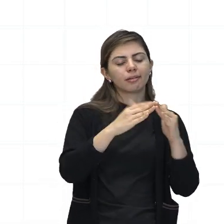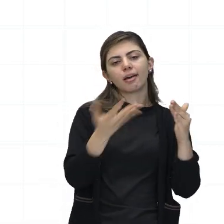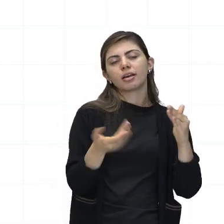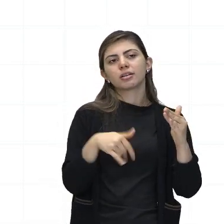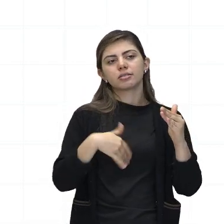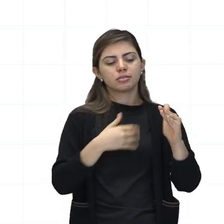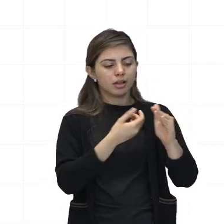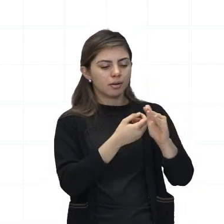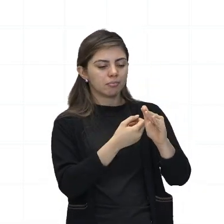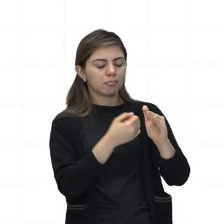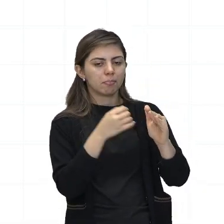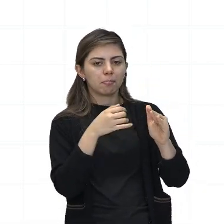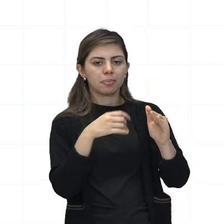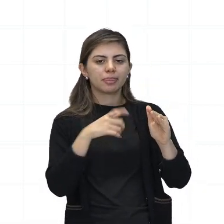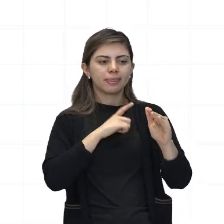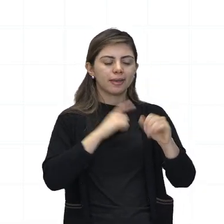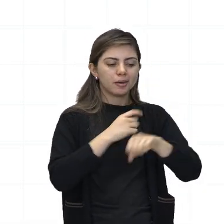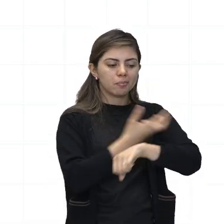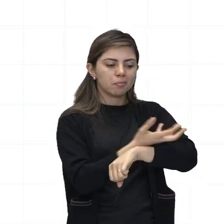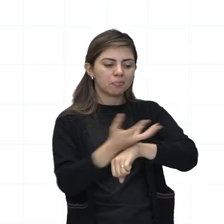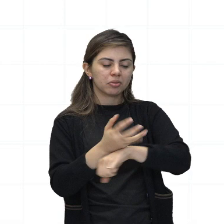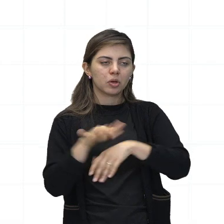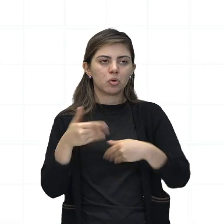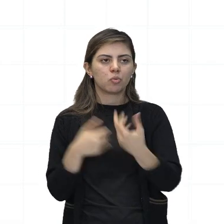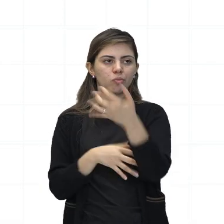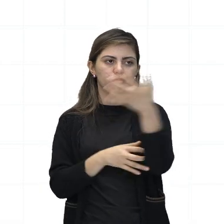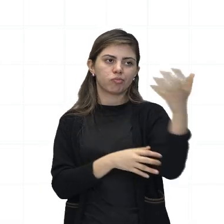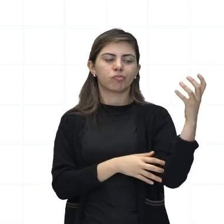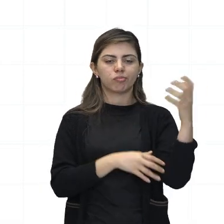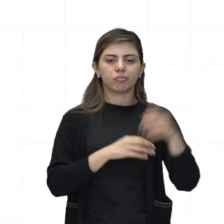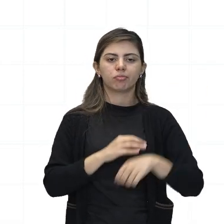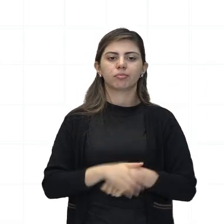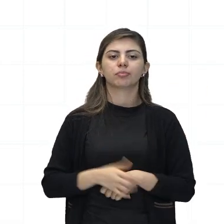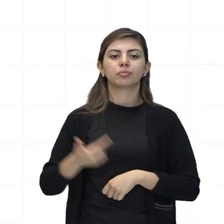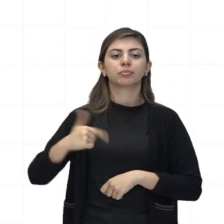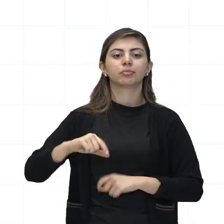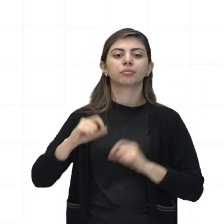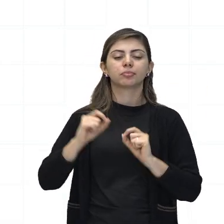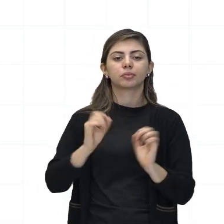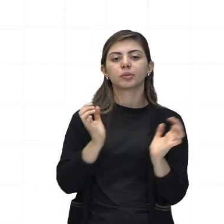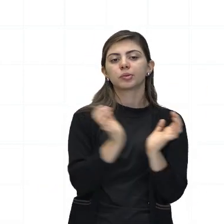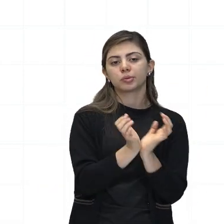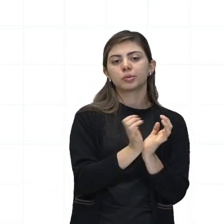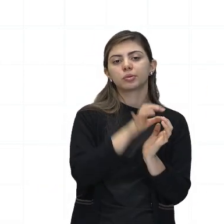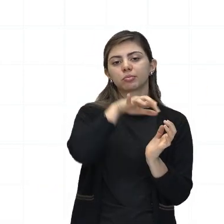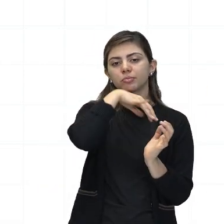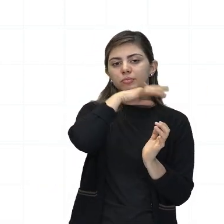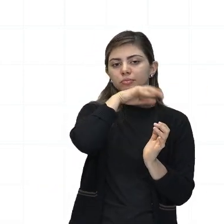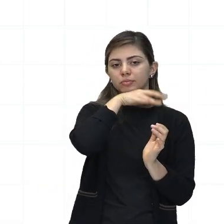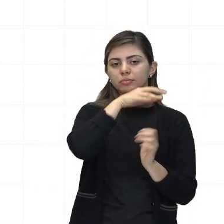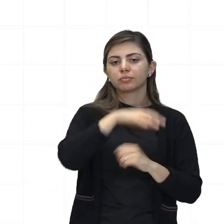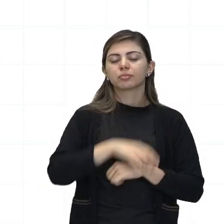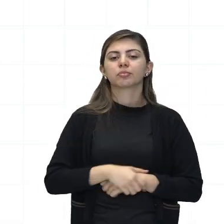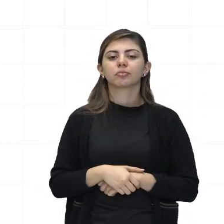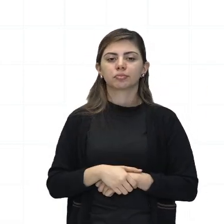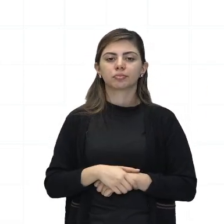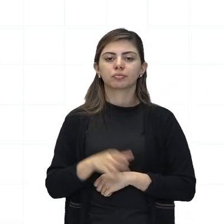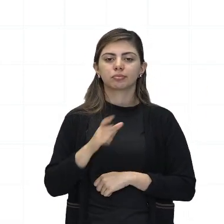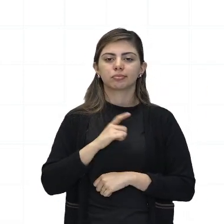de casa, ou todas as árvores, por exemplo. E no reino animal também, os